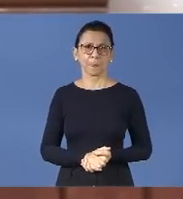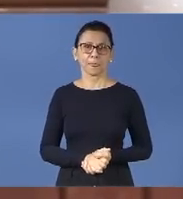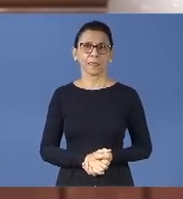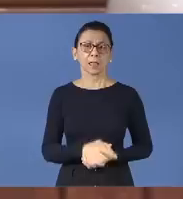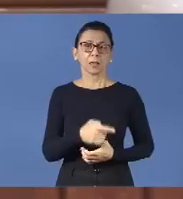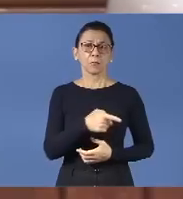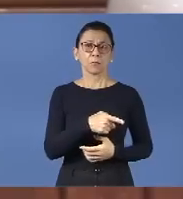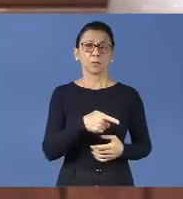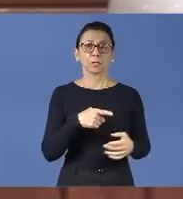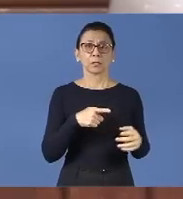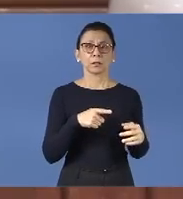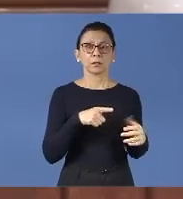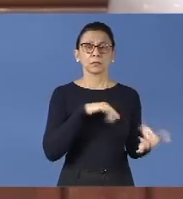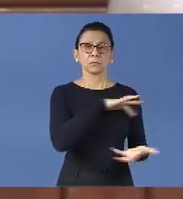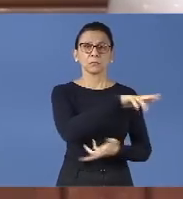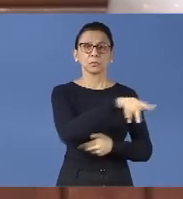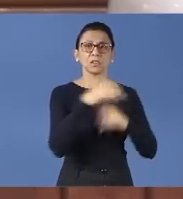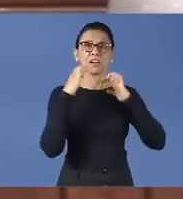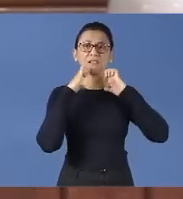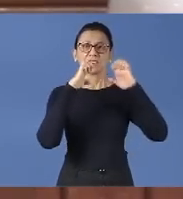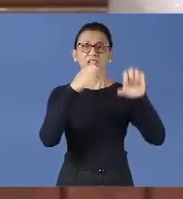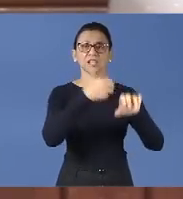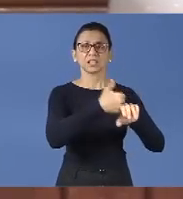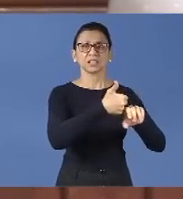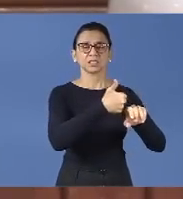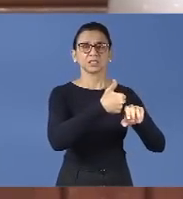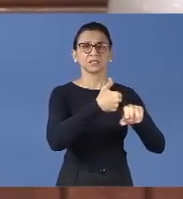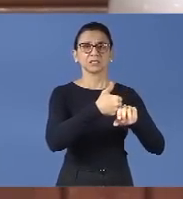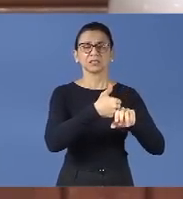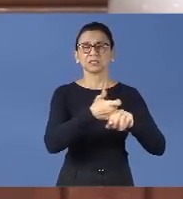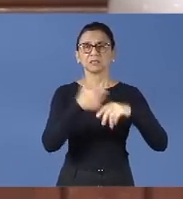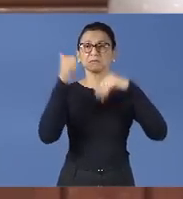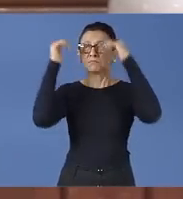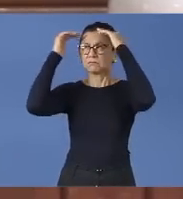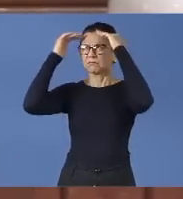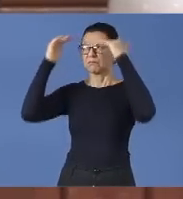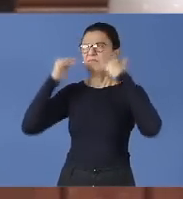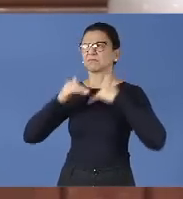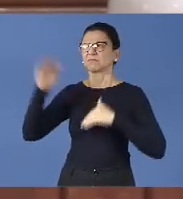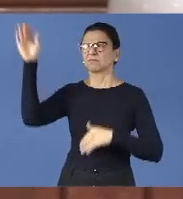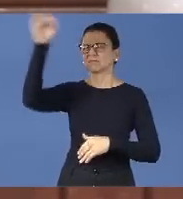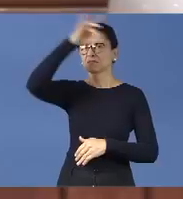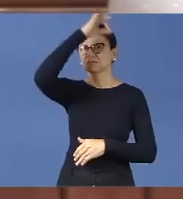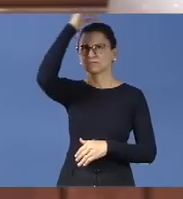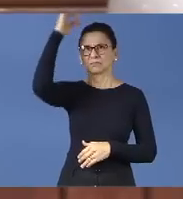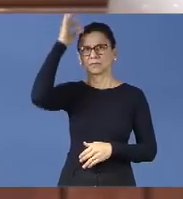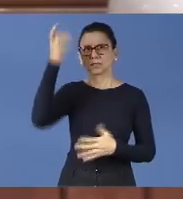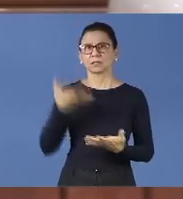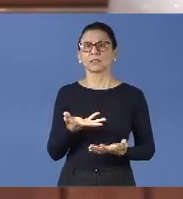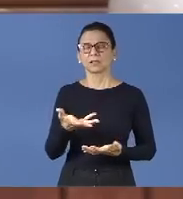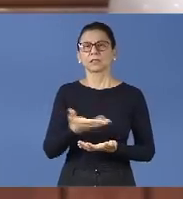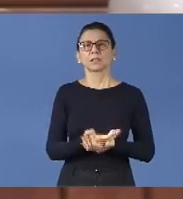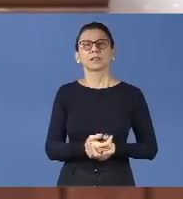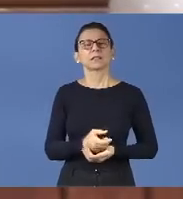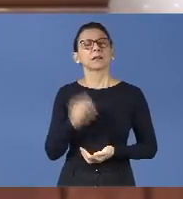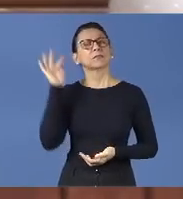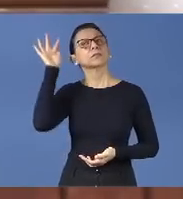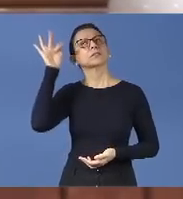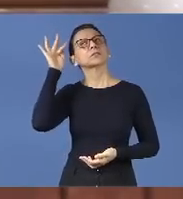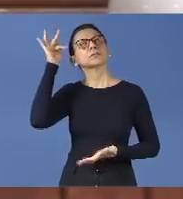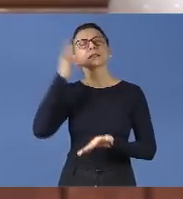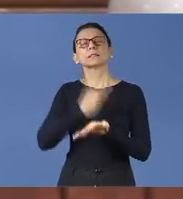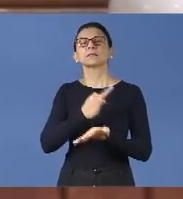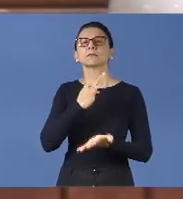virou cristianismo. Ele deixou de obedecer ao Espírito Santo e passou a obedecer filosofia, teologia, coisas que são da